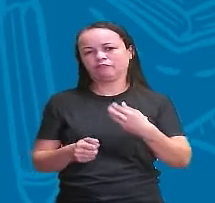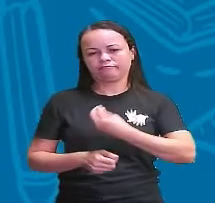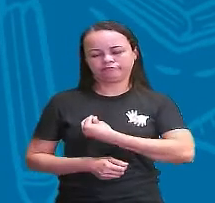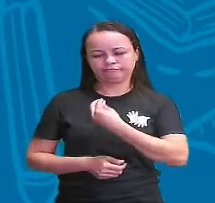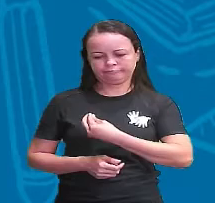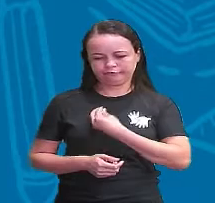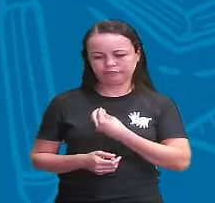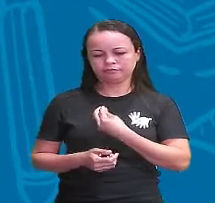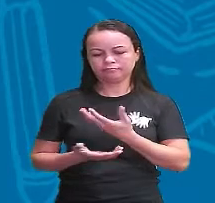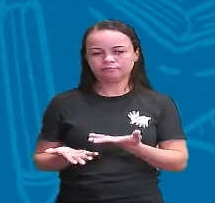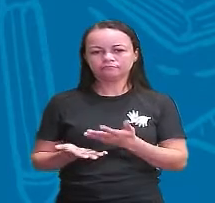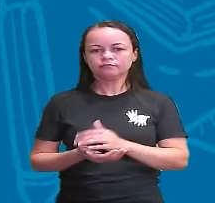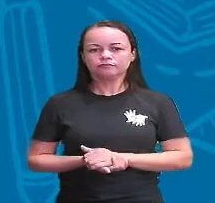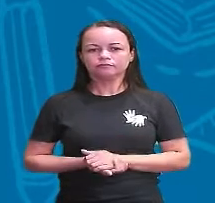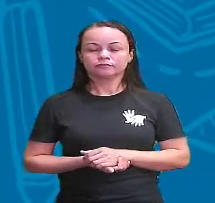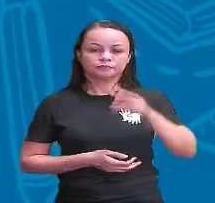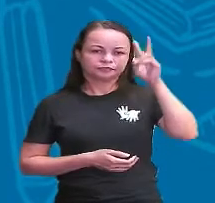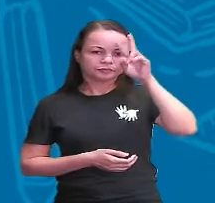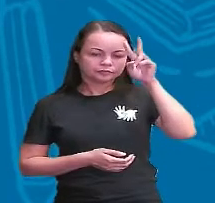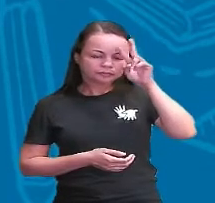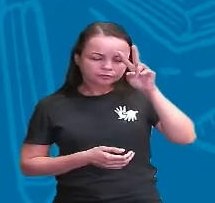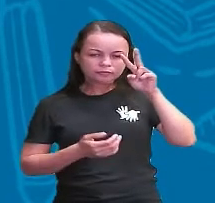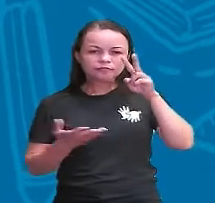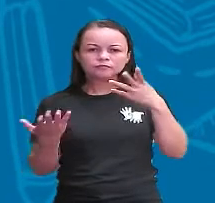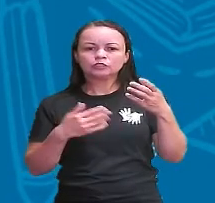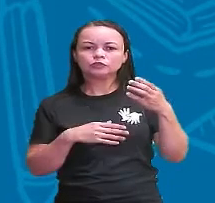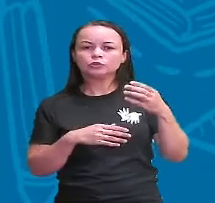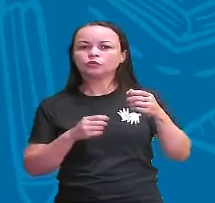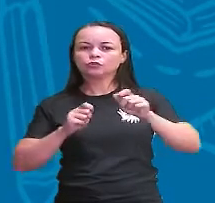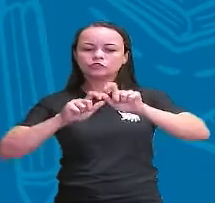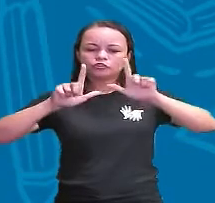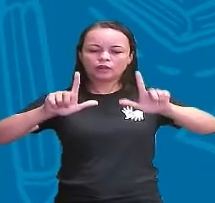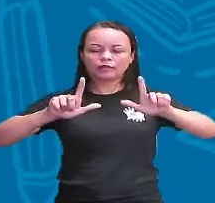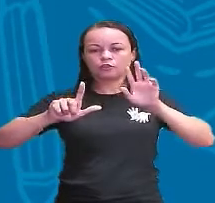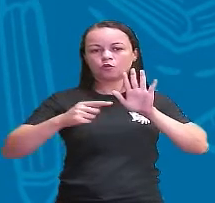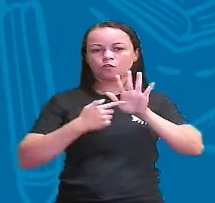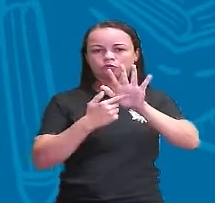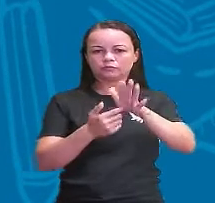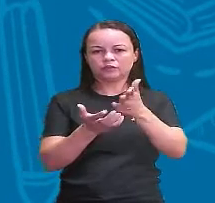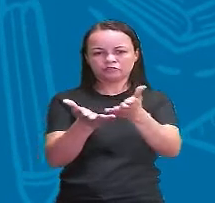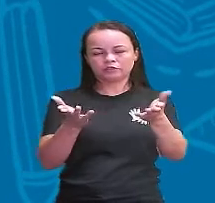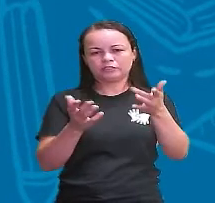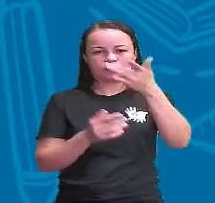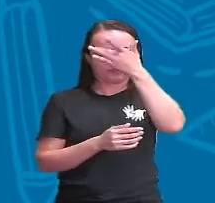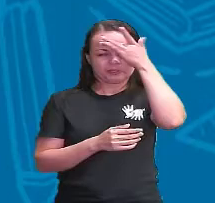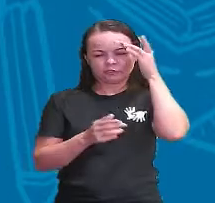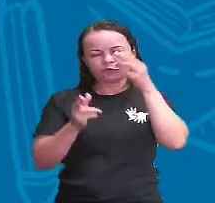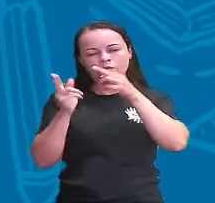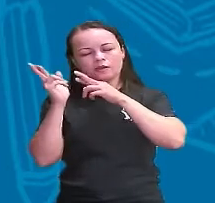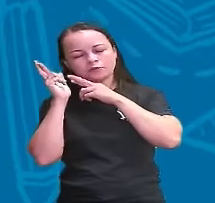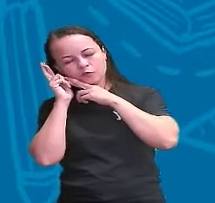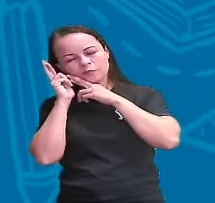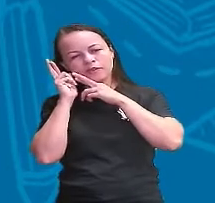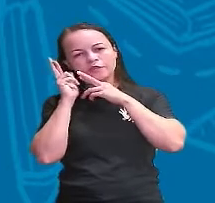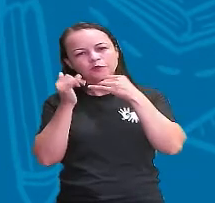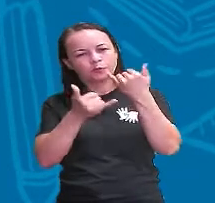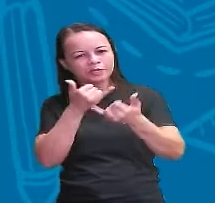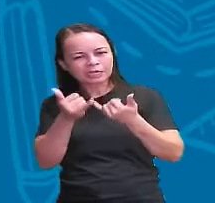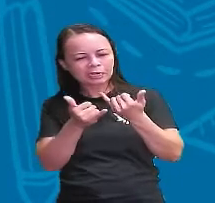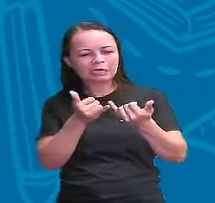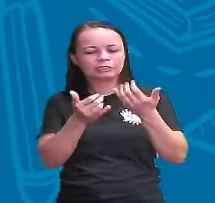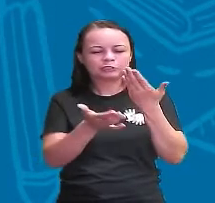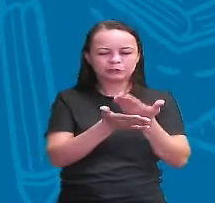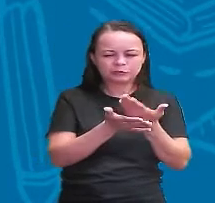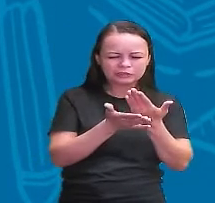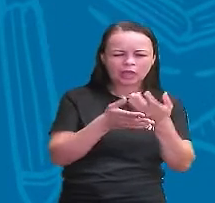situações. Lembram lá daquele slide que eu mostrei para vocês, mostrando uma pessoa dormindo, brincando, estudando, fazendo